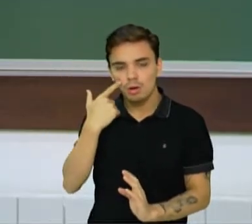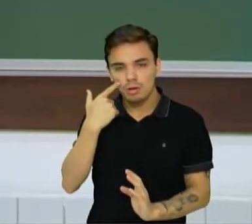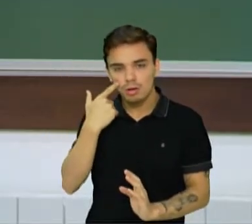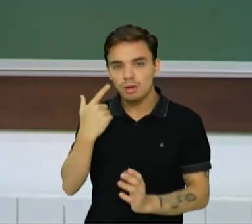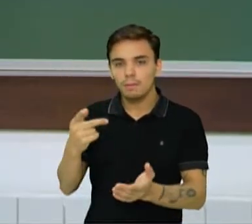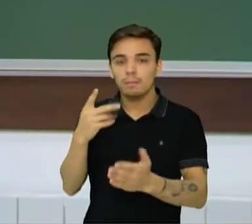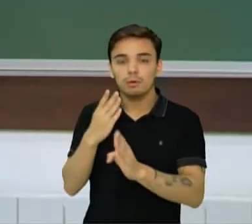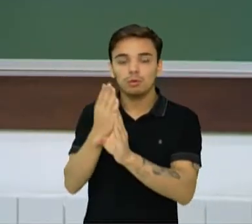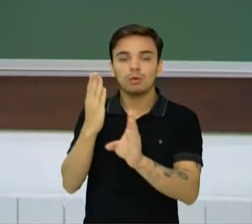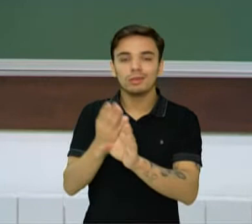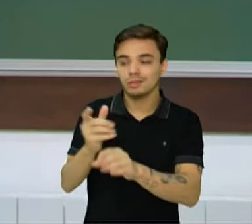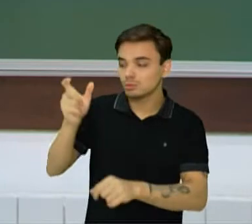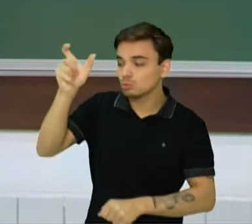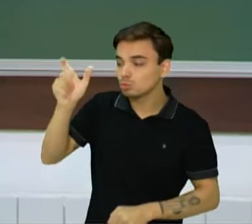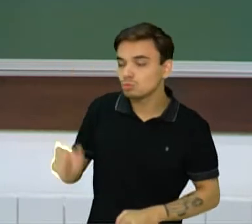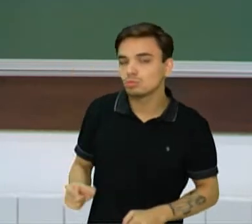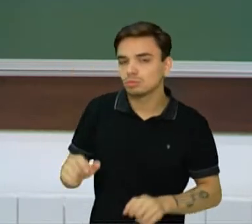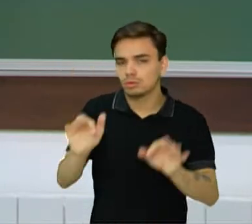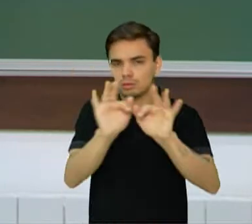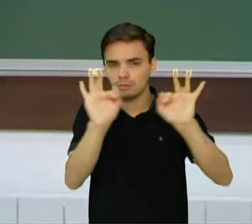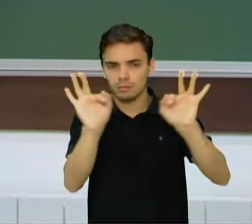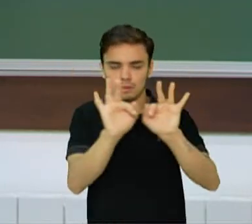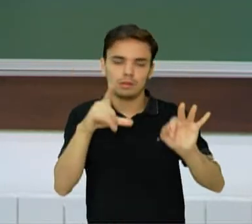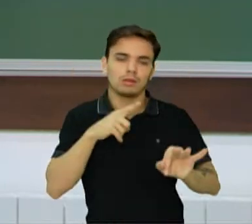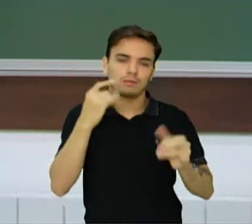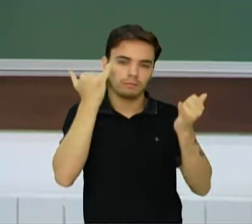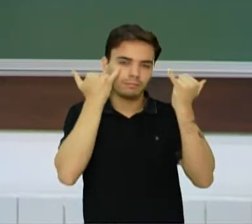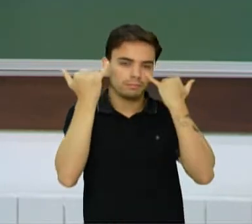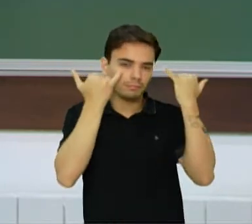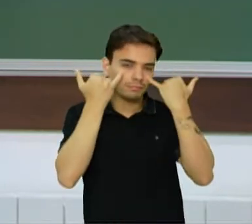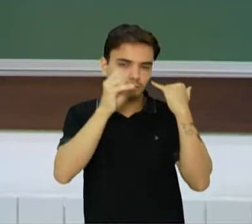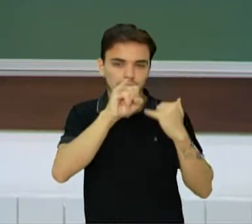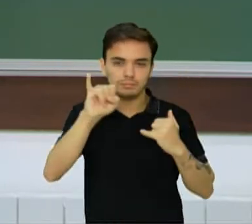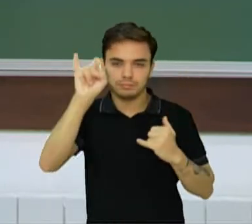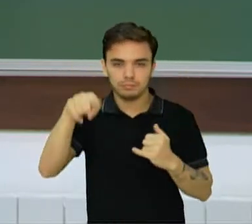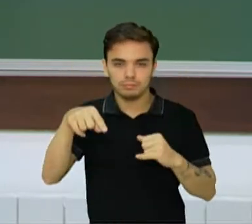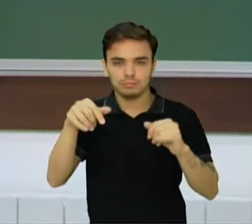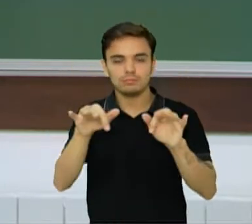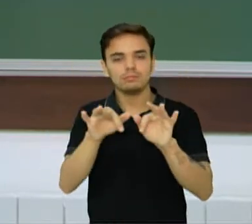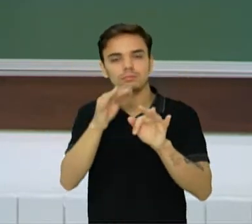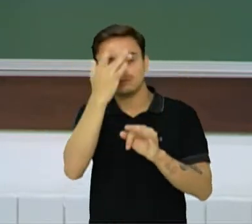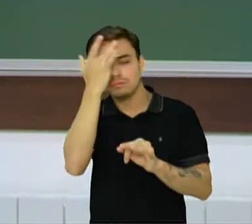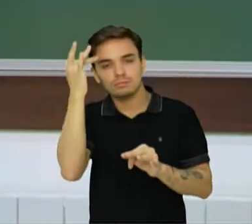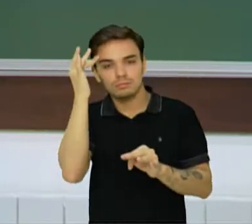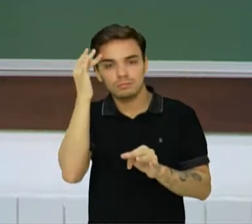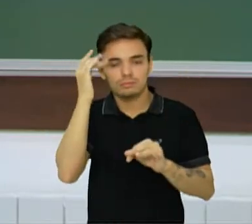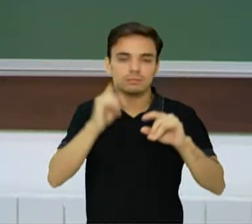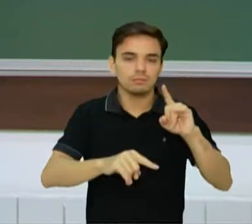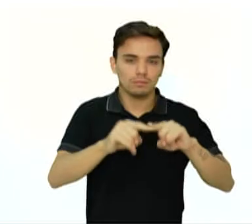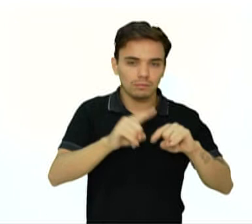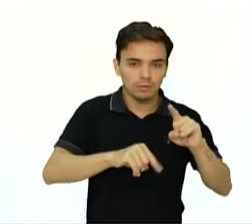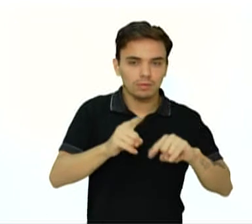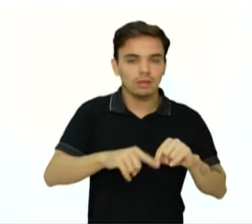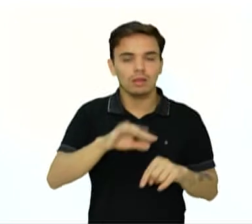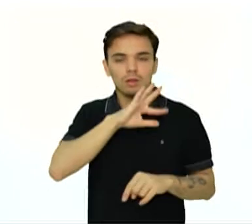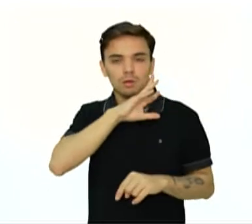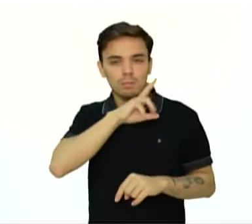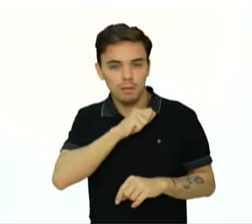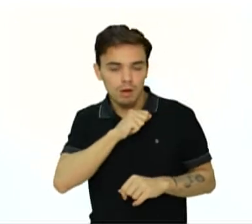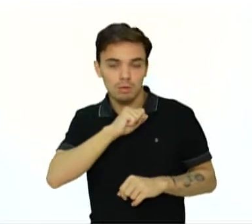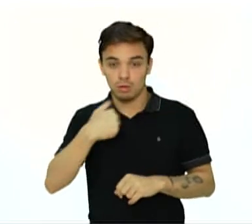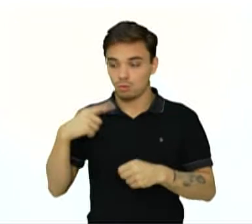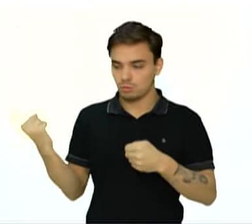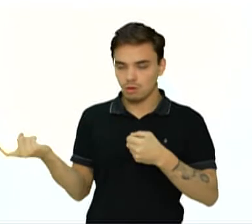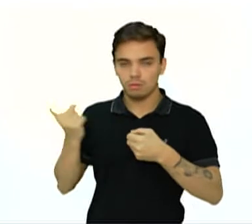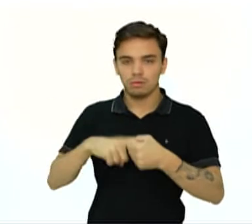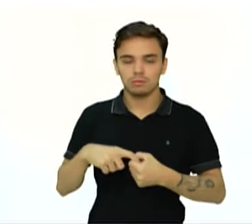sujeito da frase. Ali você tem informação se é pessoa, se é objeto ou se é animal, se está indicando posse. Bora lá, já volto para a gente poder